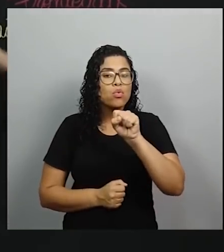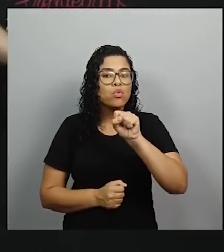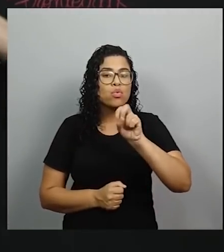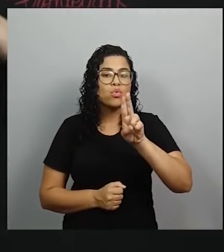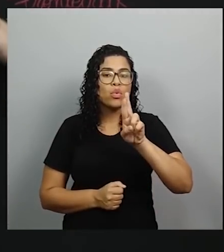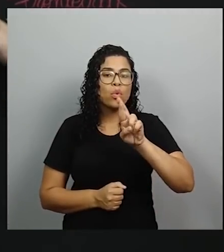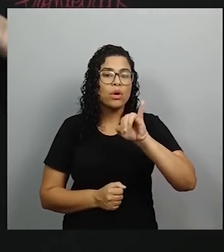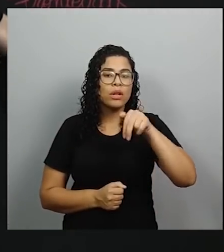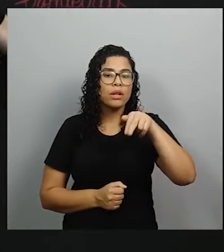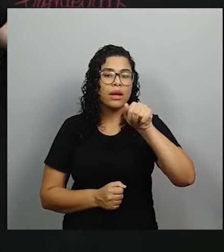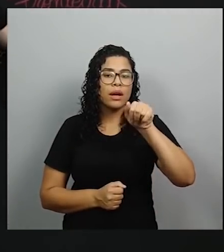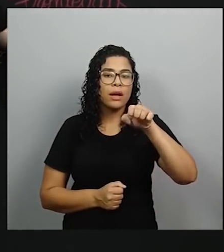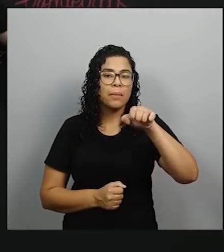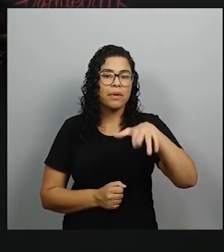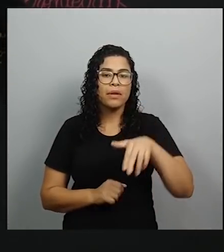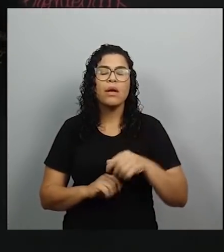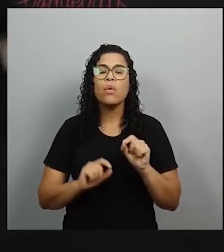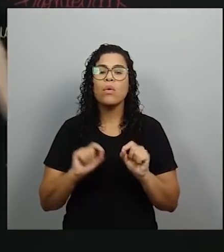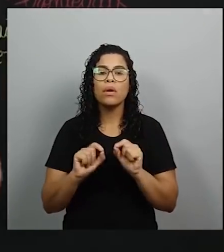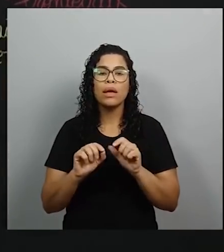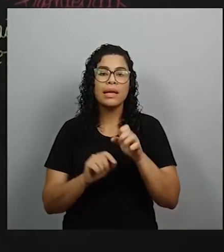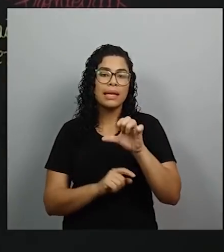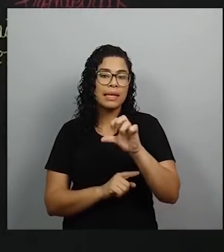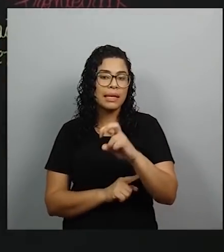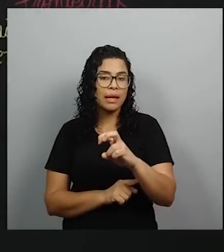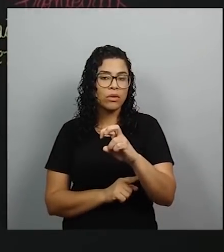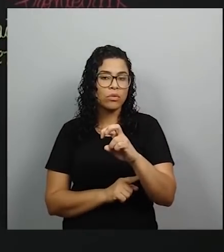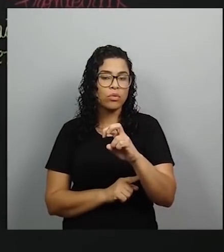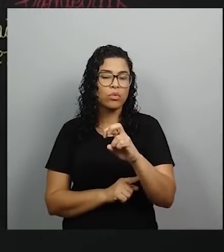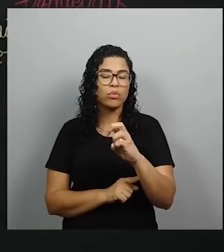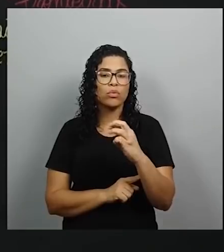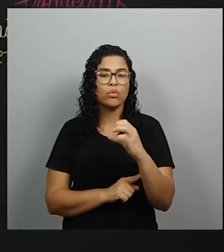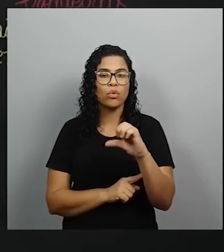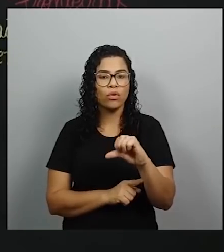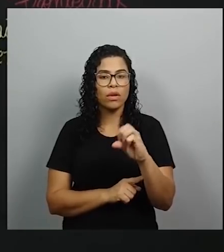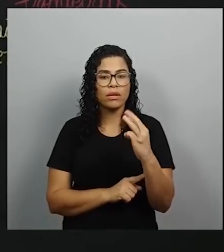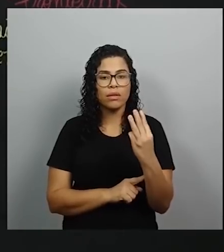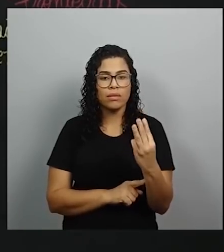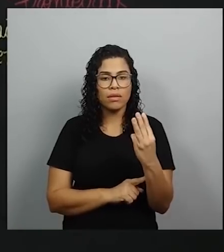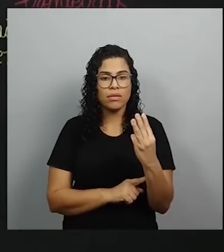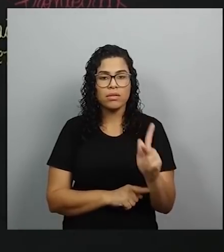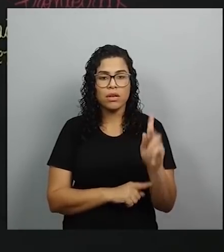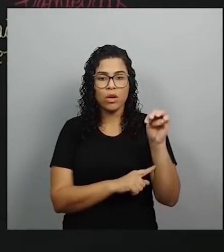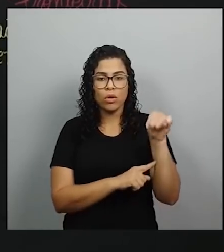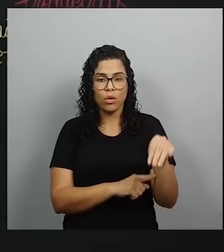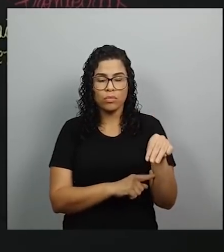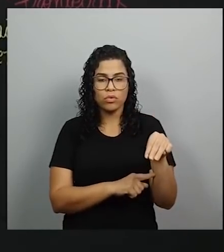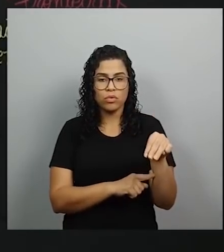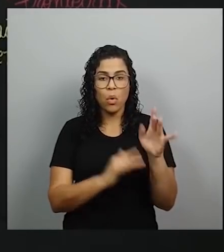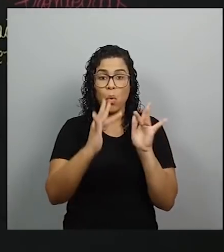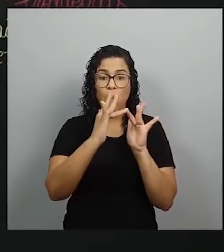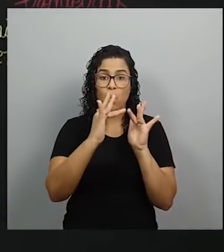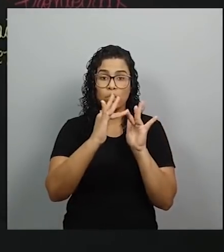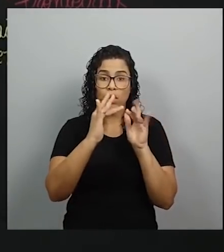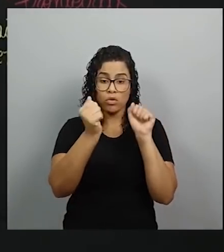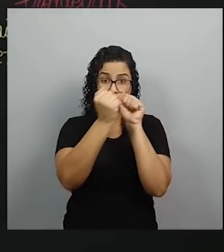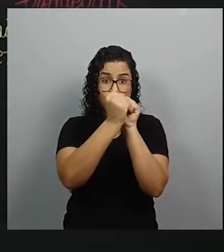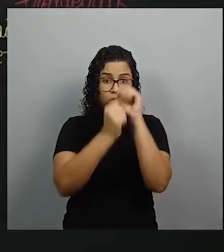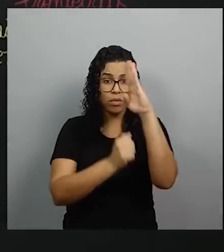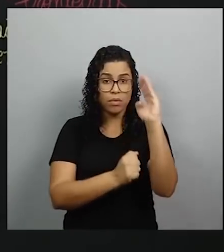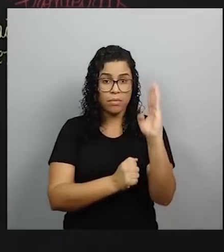com 593 quilômetros. O que faz contato aqui, ó, do Brasil com o Suriname é